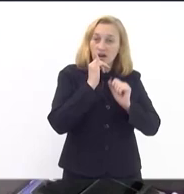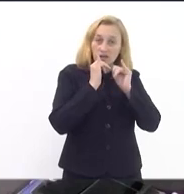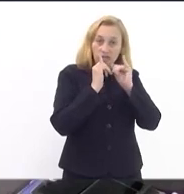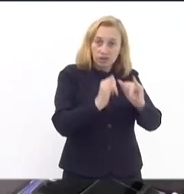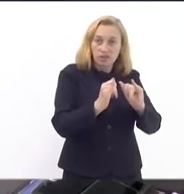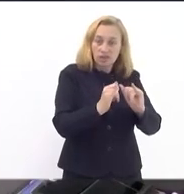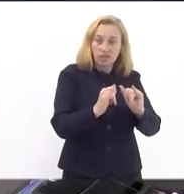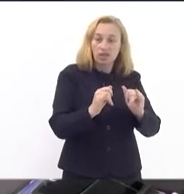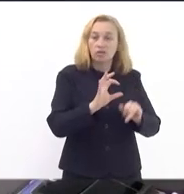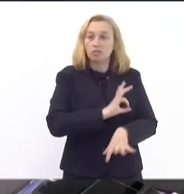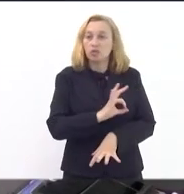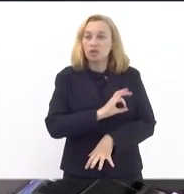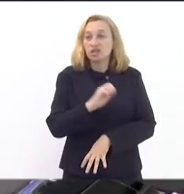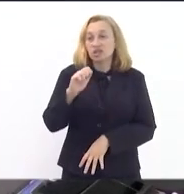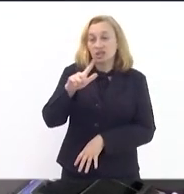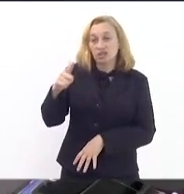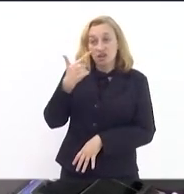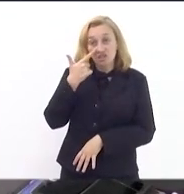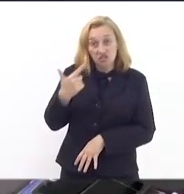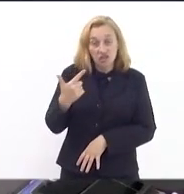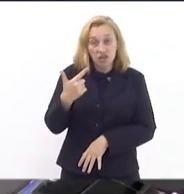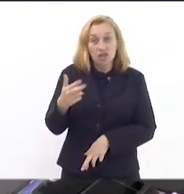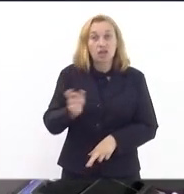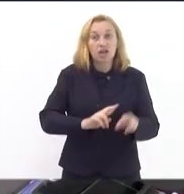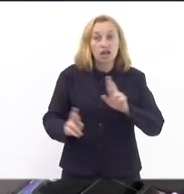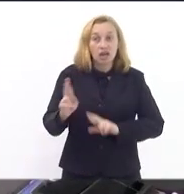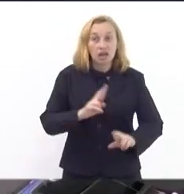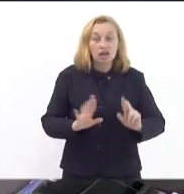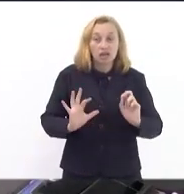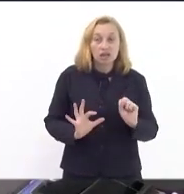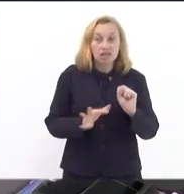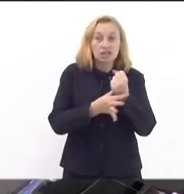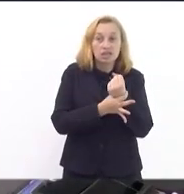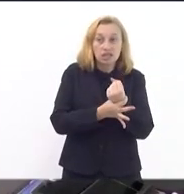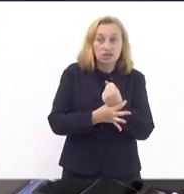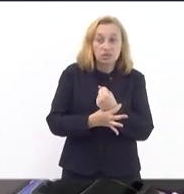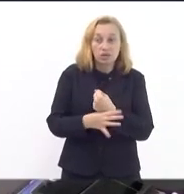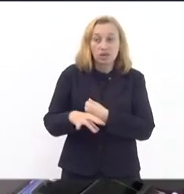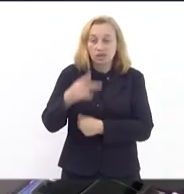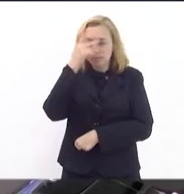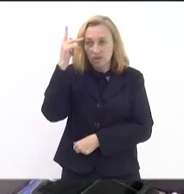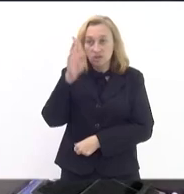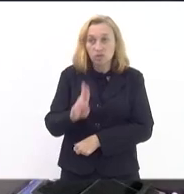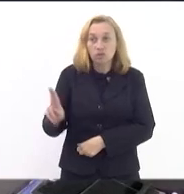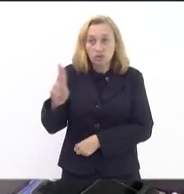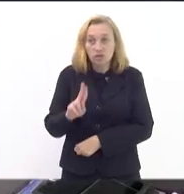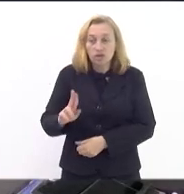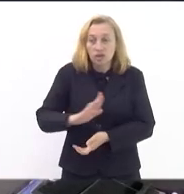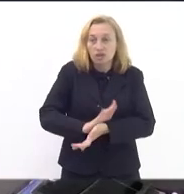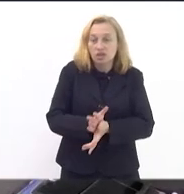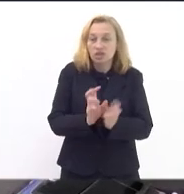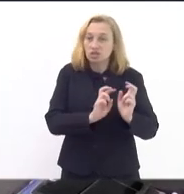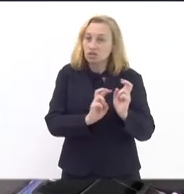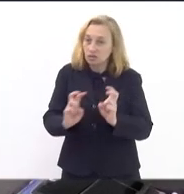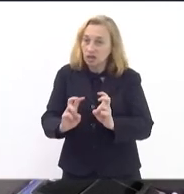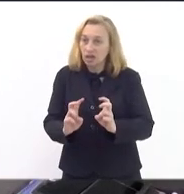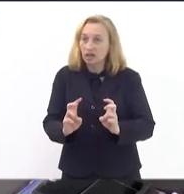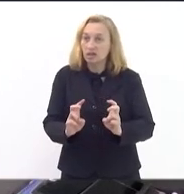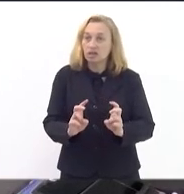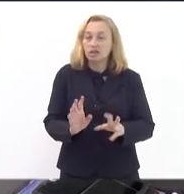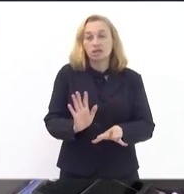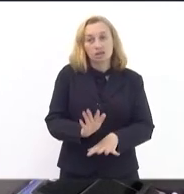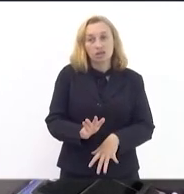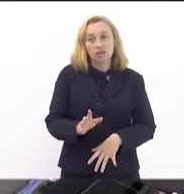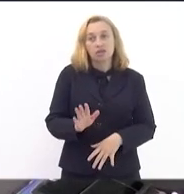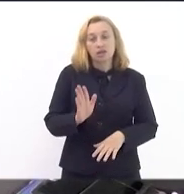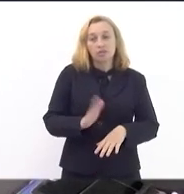que olha isso em relação à segurança do usuário que a hipótese do desastre Ferroviário porque o que